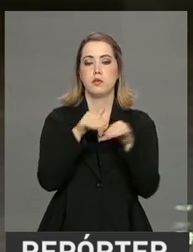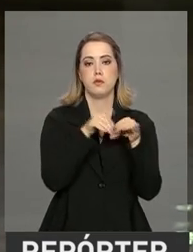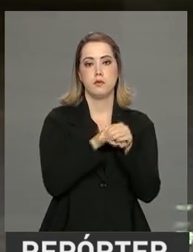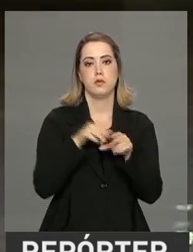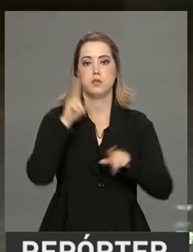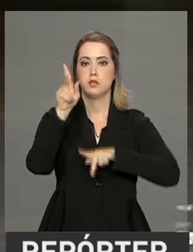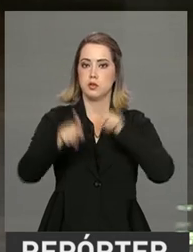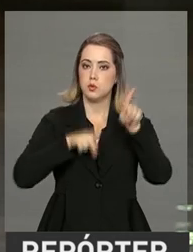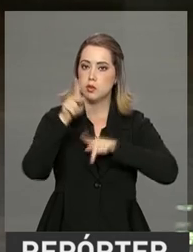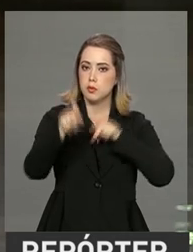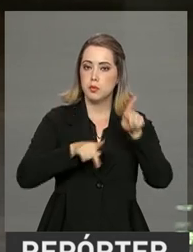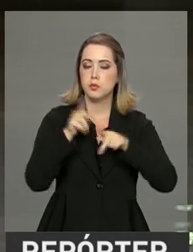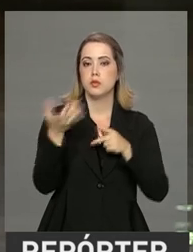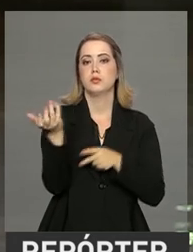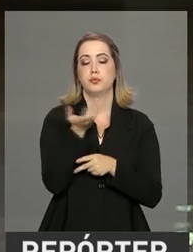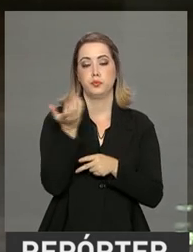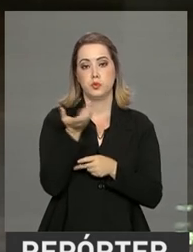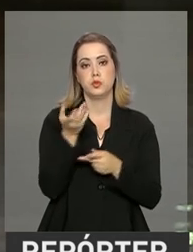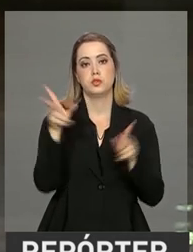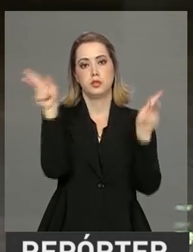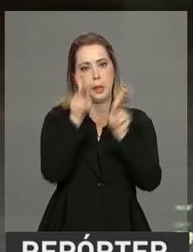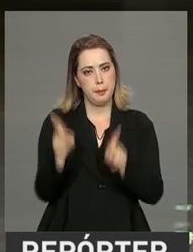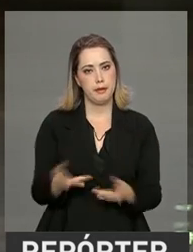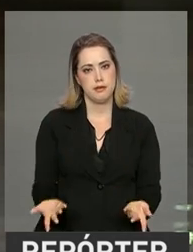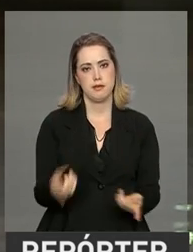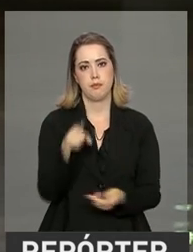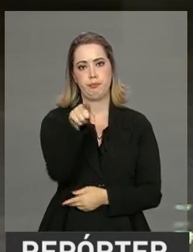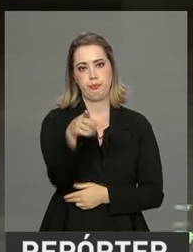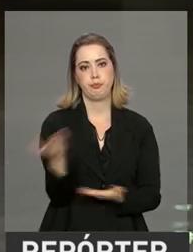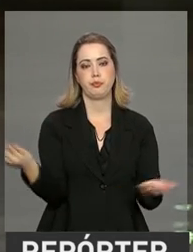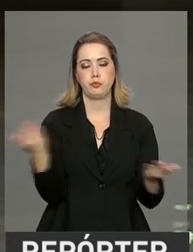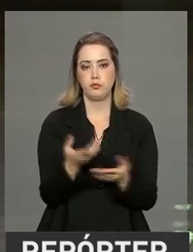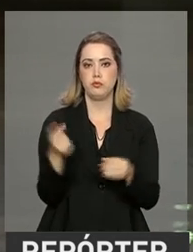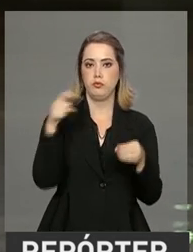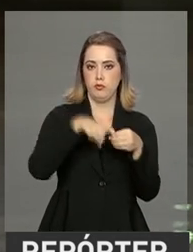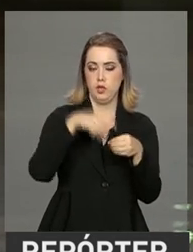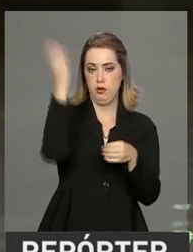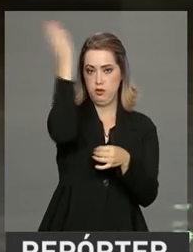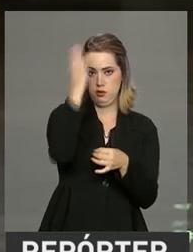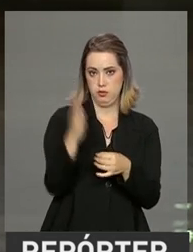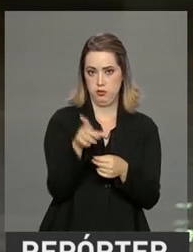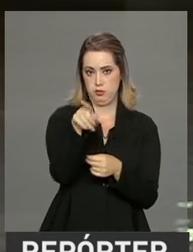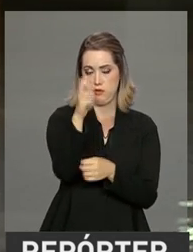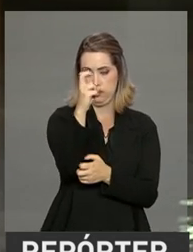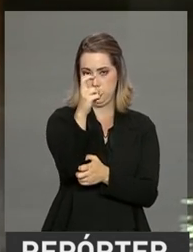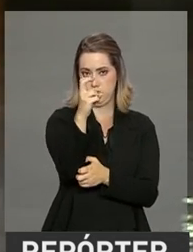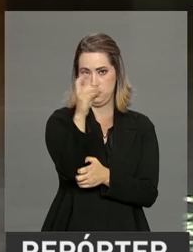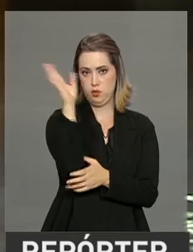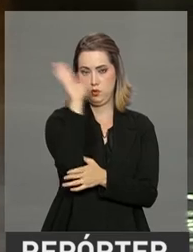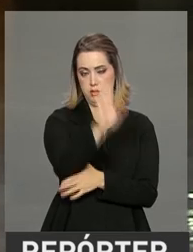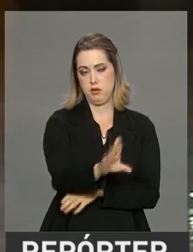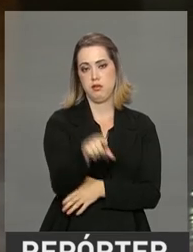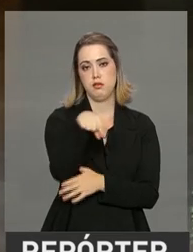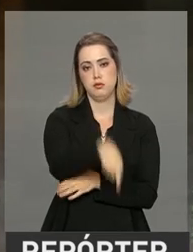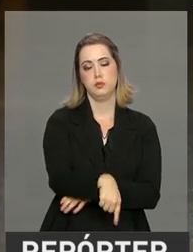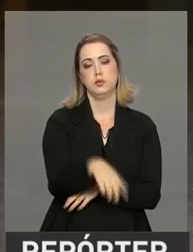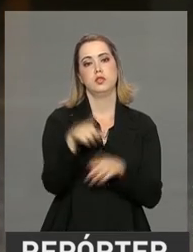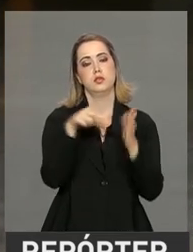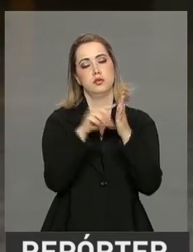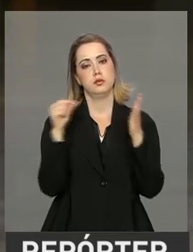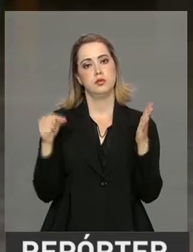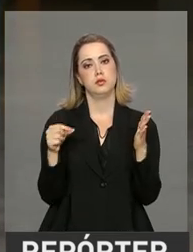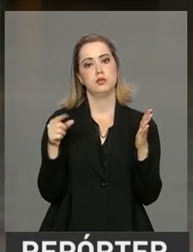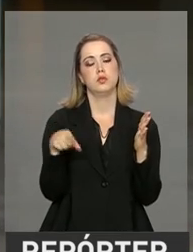para o dia 2 de outubro. E voltando aqui para o Brasil, o presidente Michel Temer recebe às 5 da tarde, aqui no Palácio do Planalto,